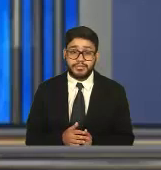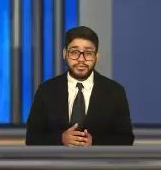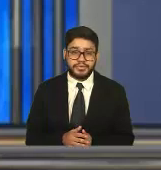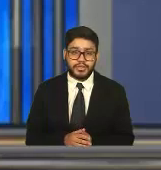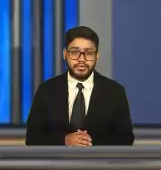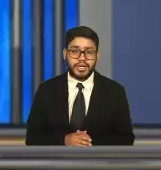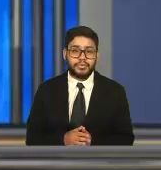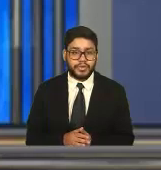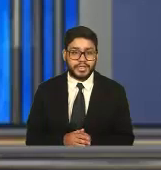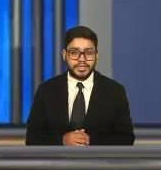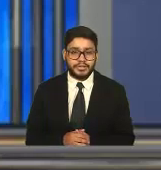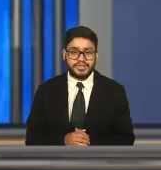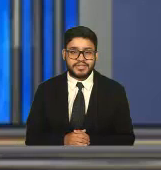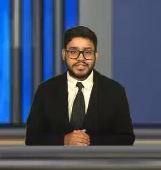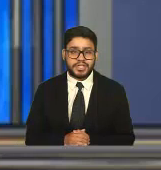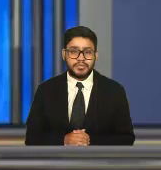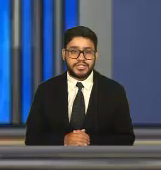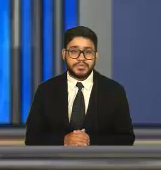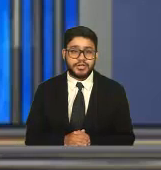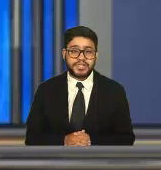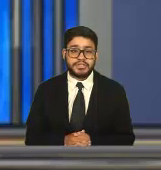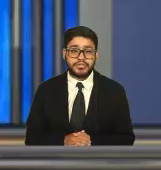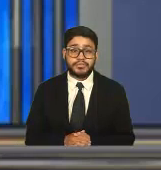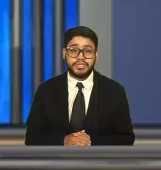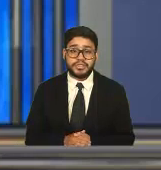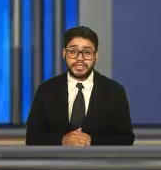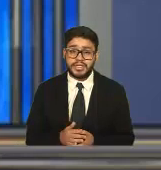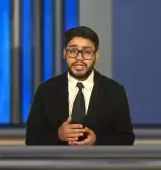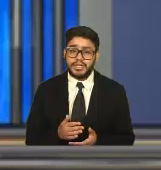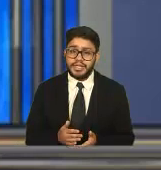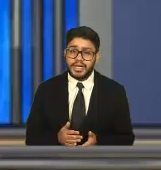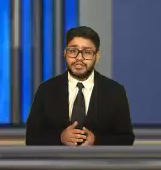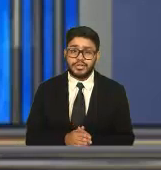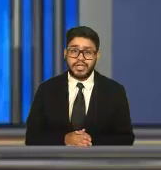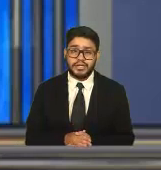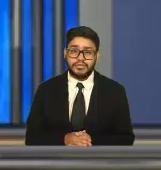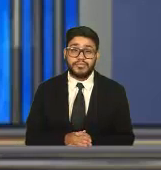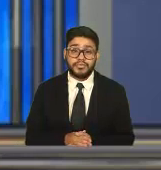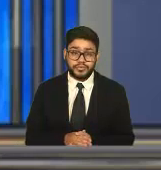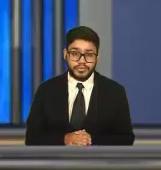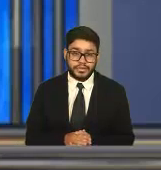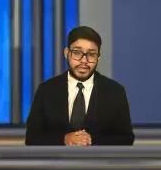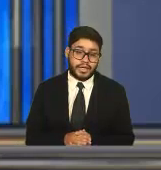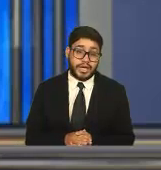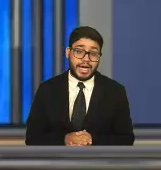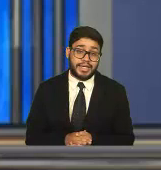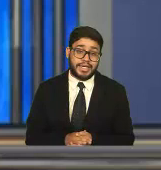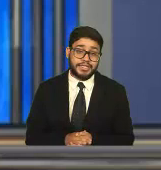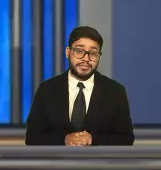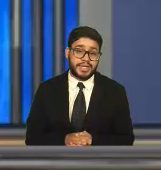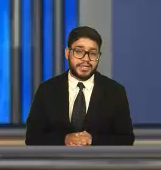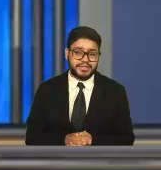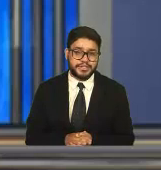"cazar em Búzios é um glamour nossa cidade tem uma das melhores gastronomias e rede hoteleira do mundo